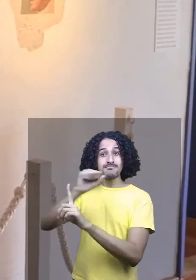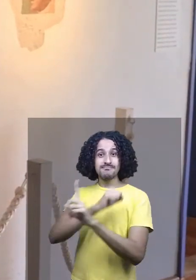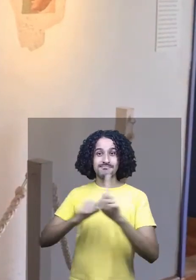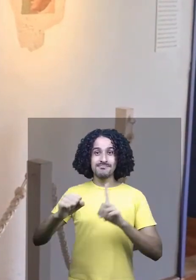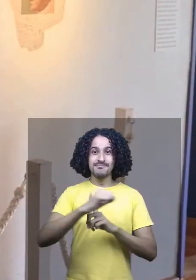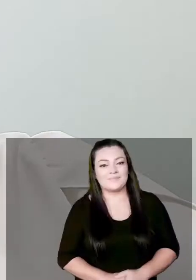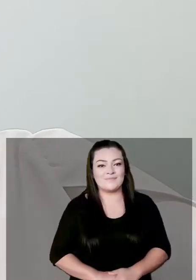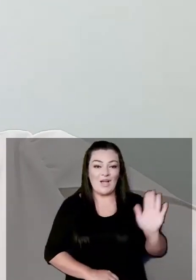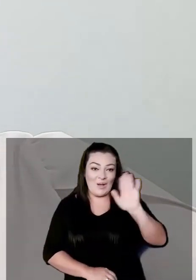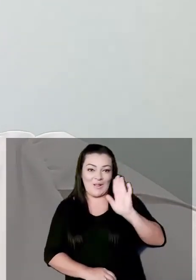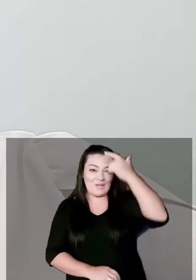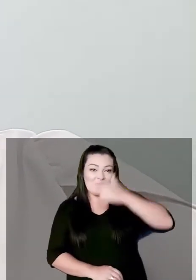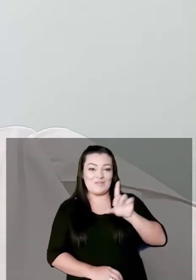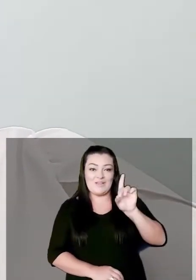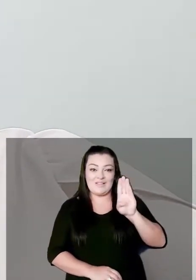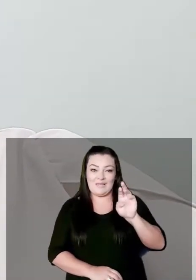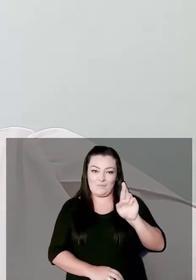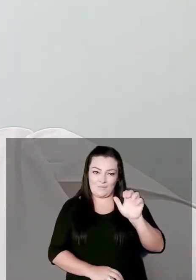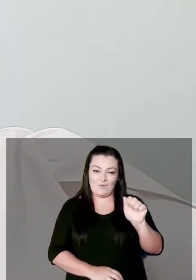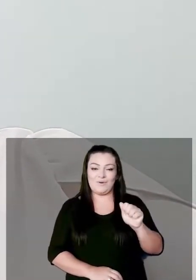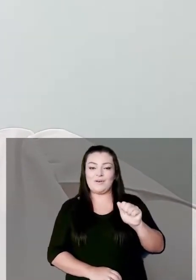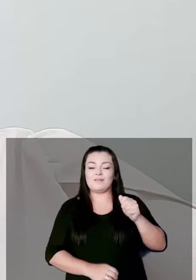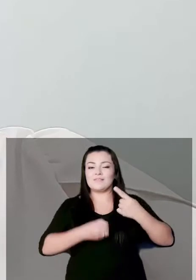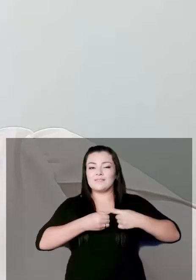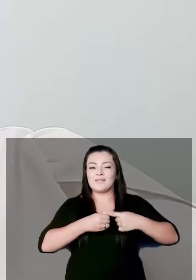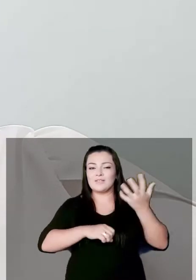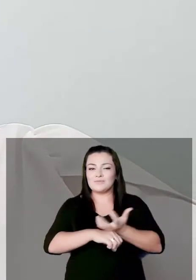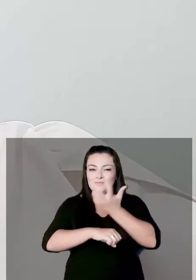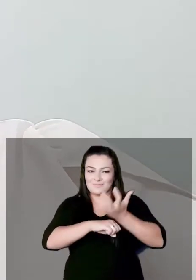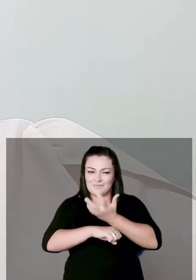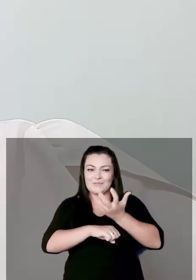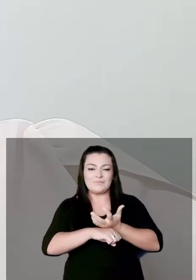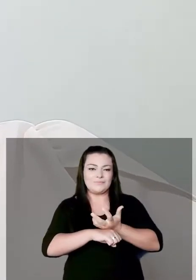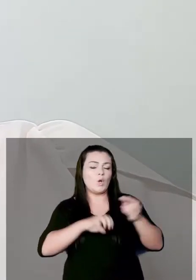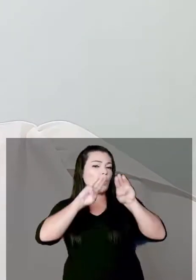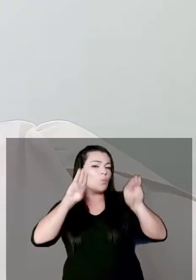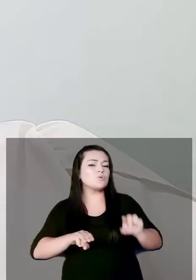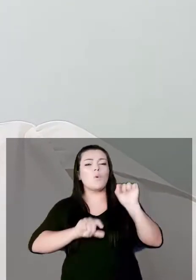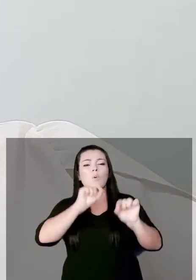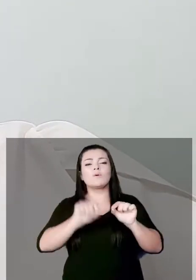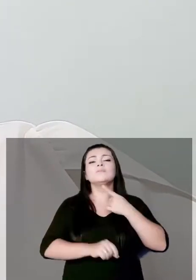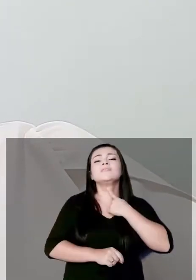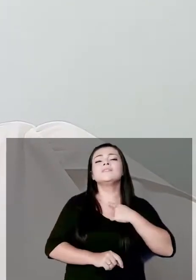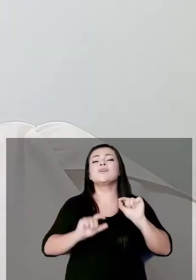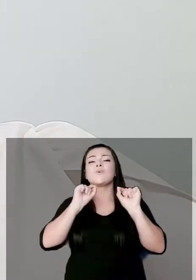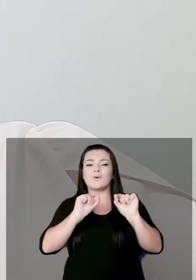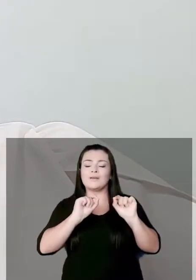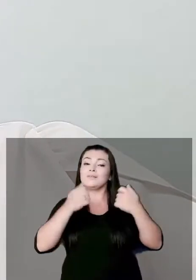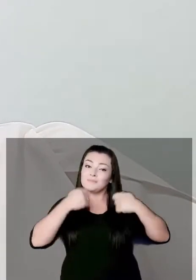função social. Olá, eu sou a Débora de Brodowski. O museu que eu quero é um